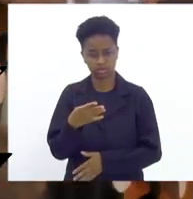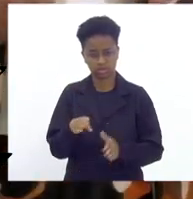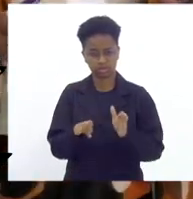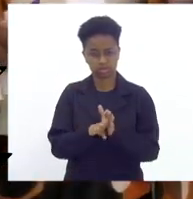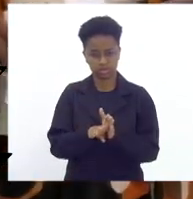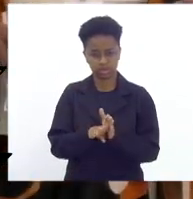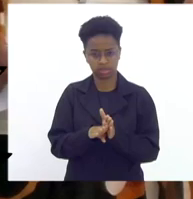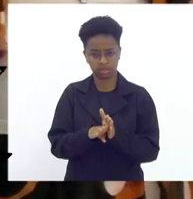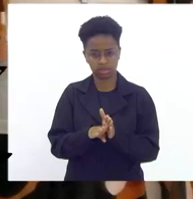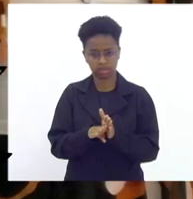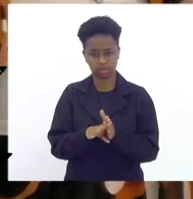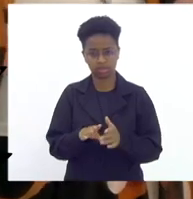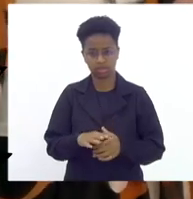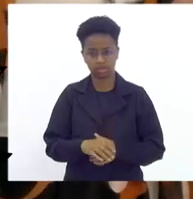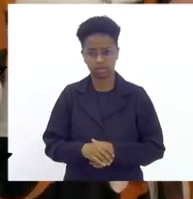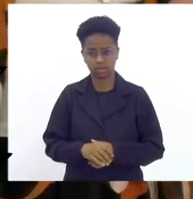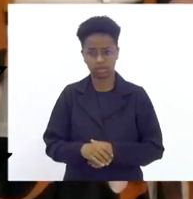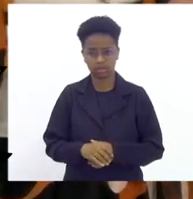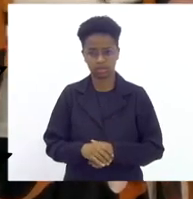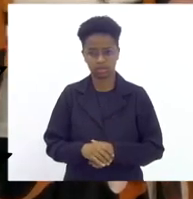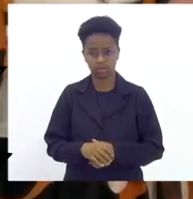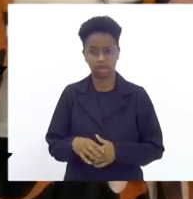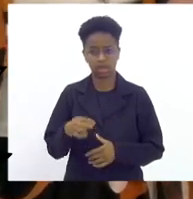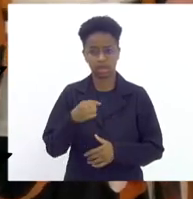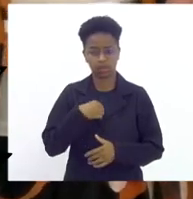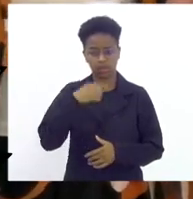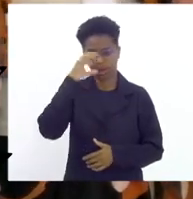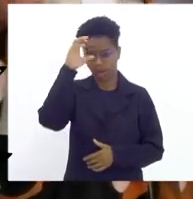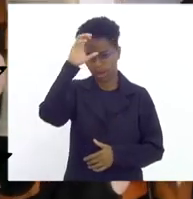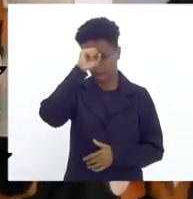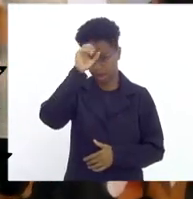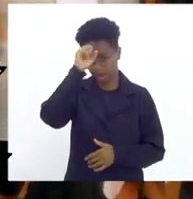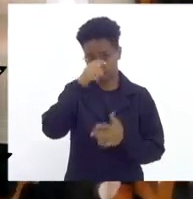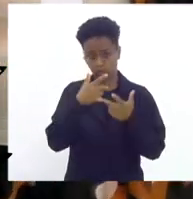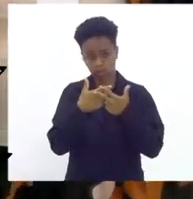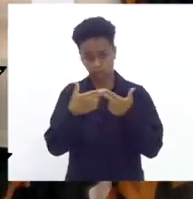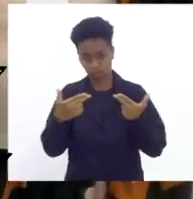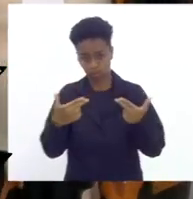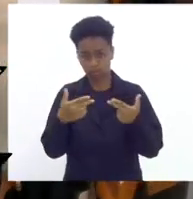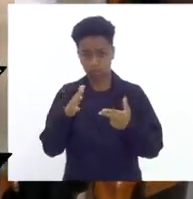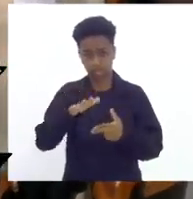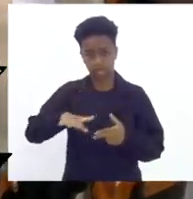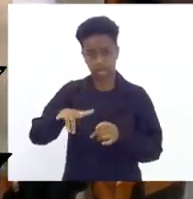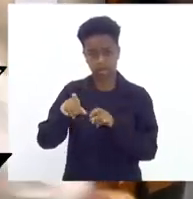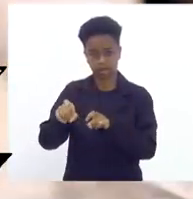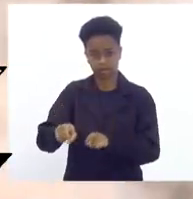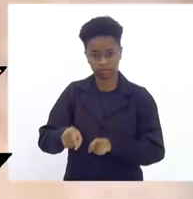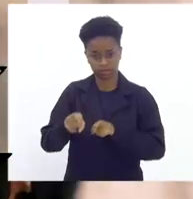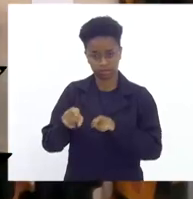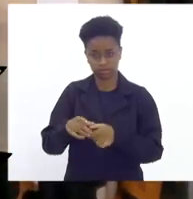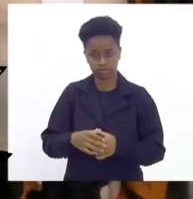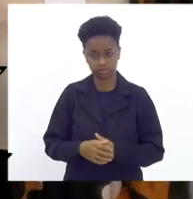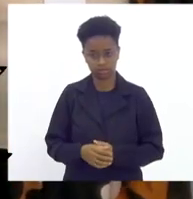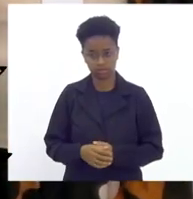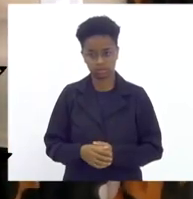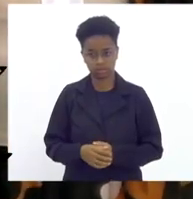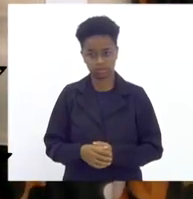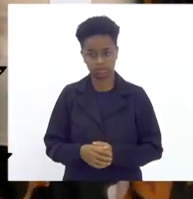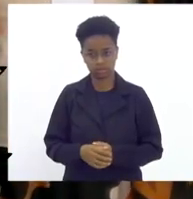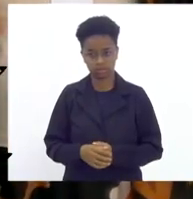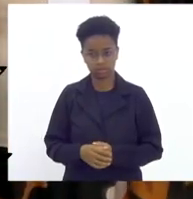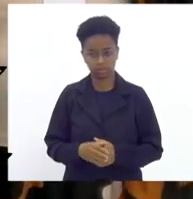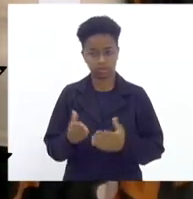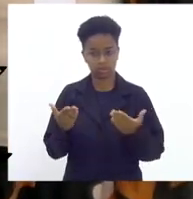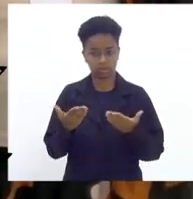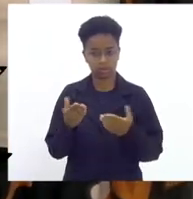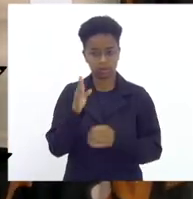tu a pessoa do campo eu aprendendo muitas coisas no campo hoje Brasil